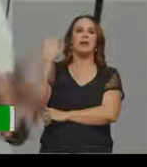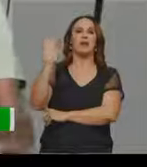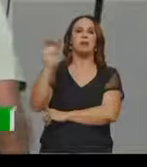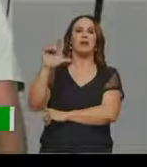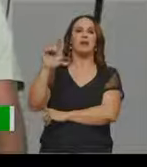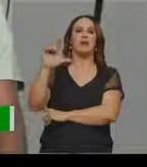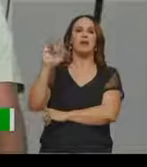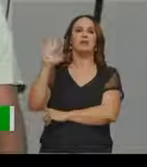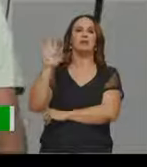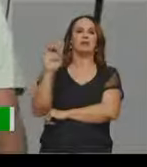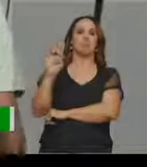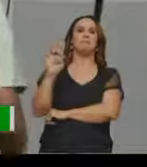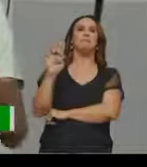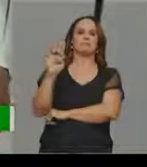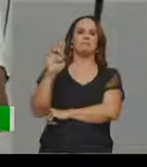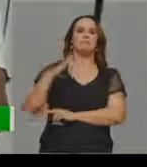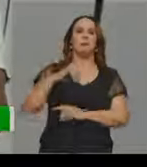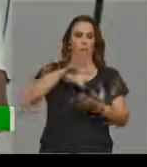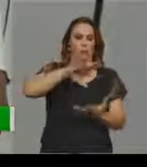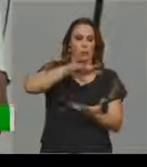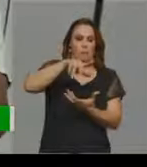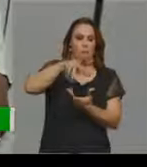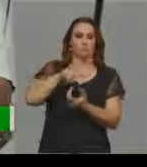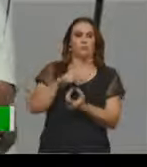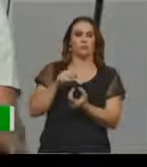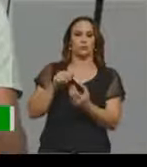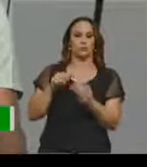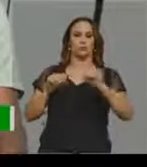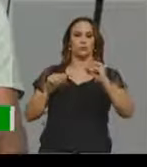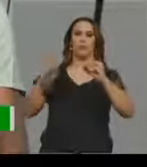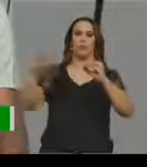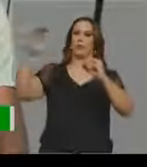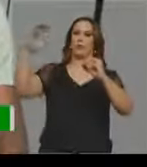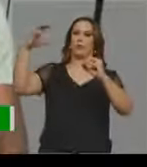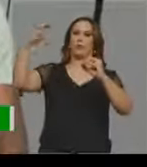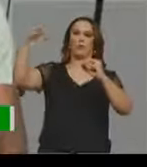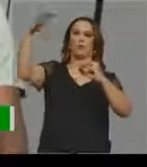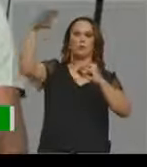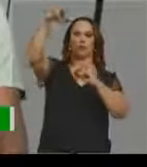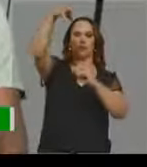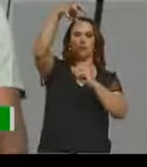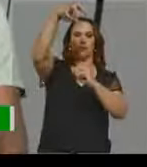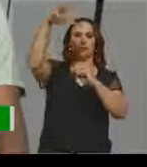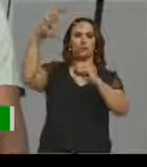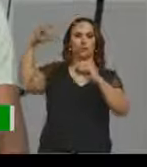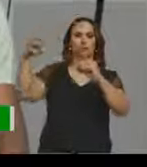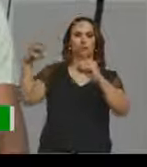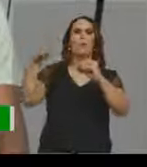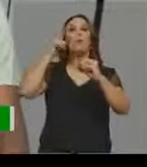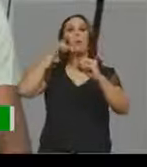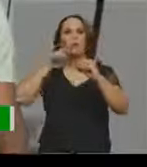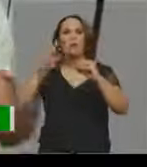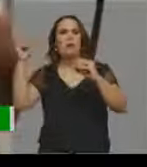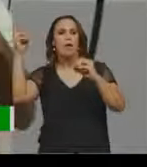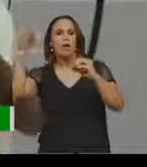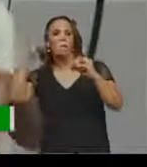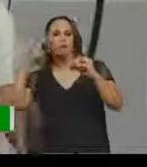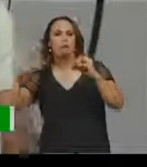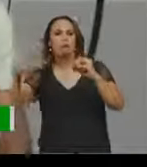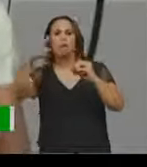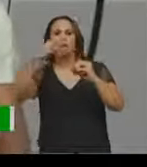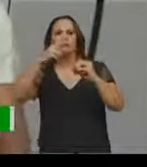da superfície nós não conseguiríamos fazer, e satélites que conseguem, inclusive, localizar queimadas, pontos de incêndios, e passam